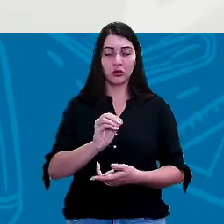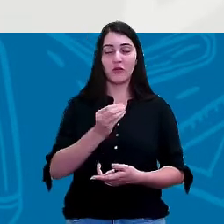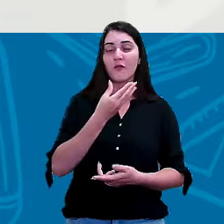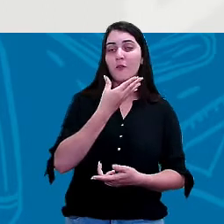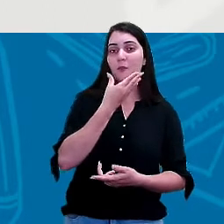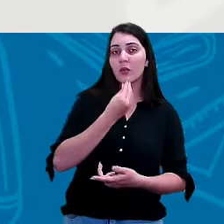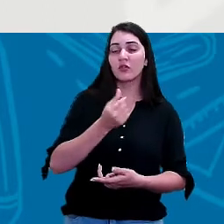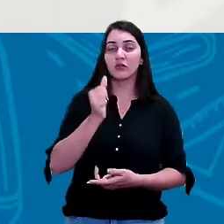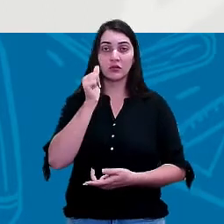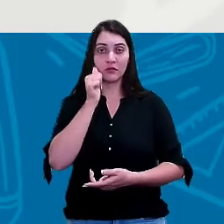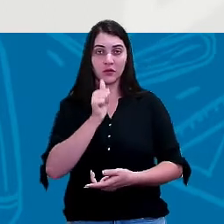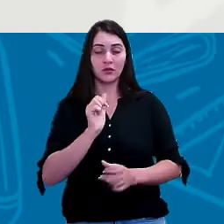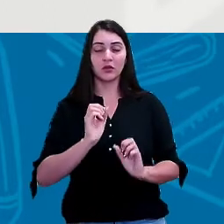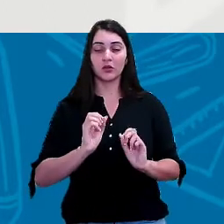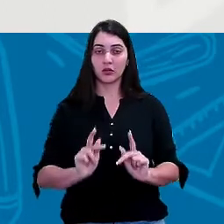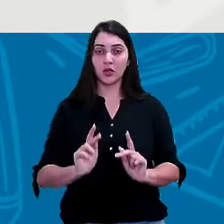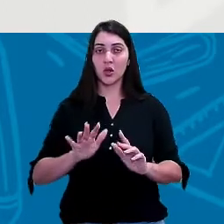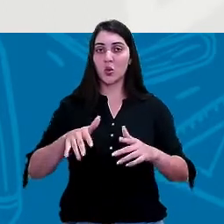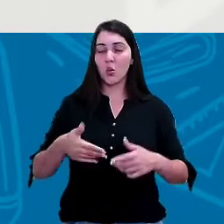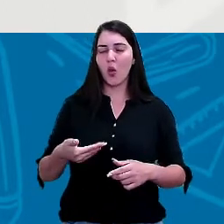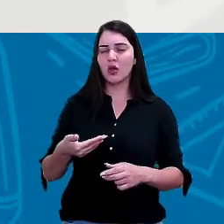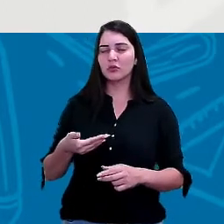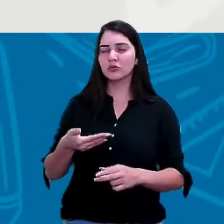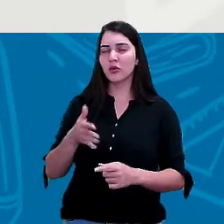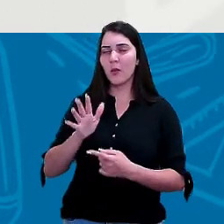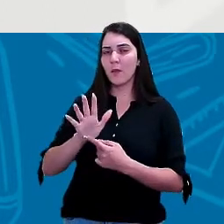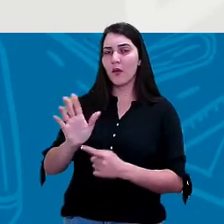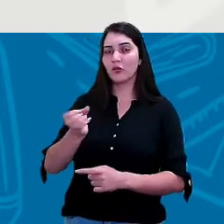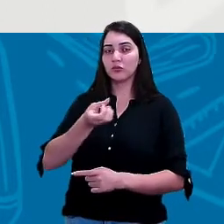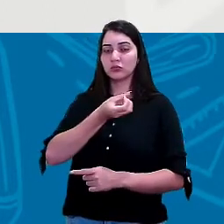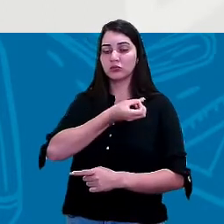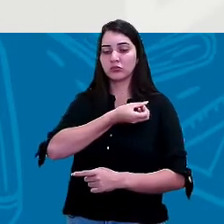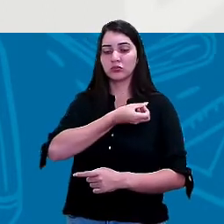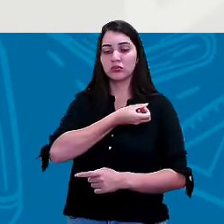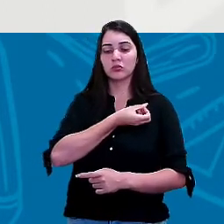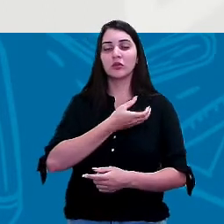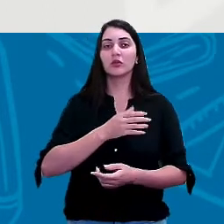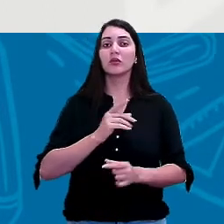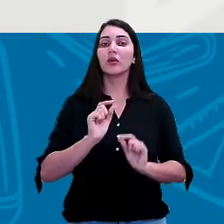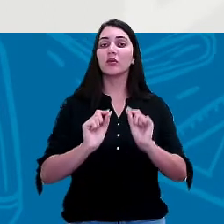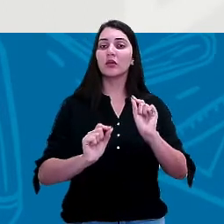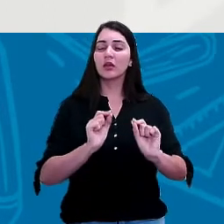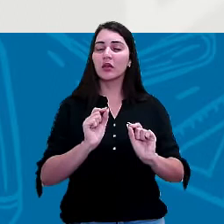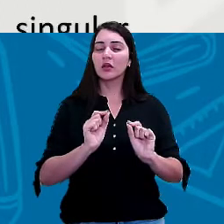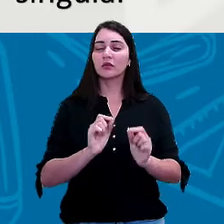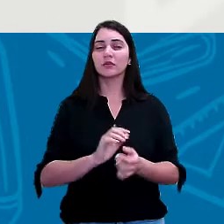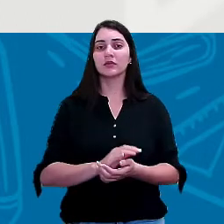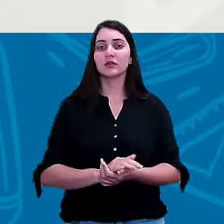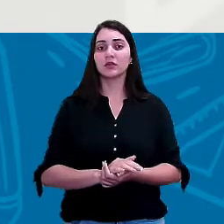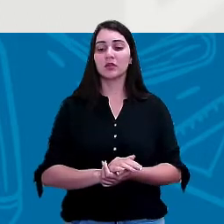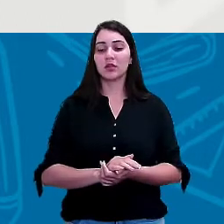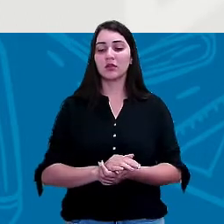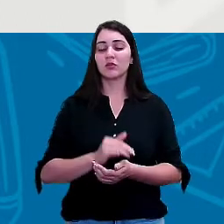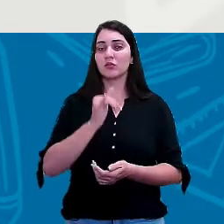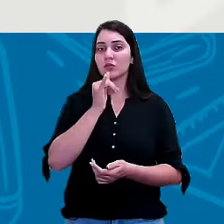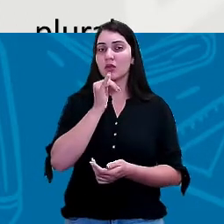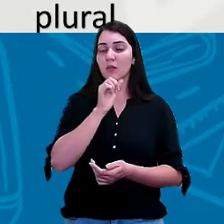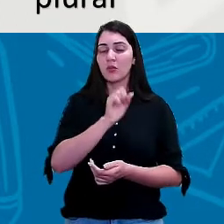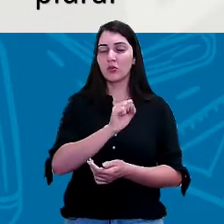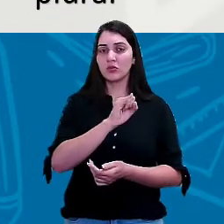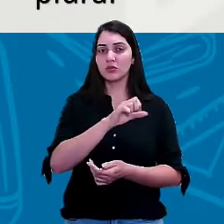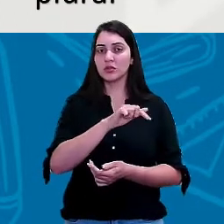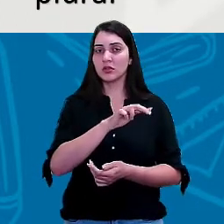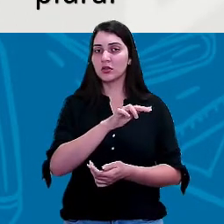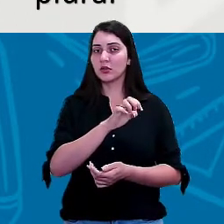masculino e o feminino. E quando eu me refiro a número, eu estou querendo falar aqui do singular e